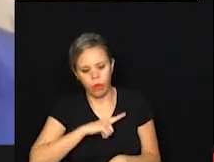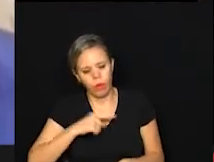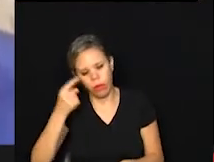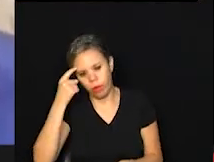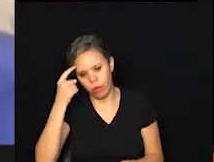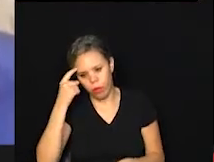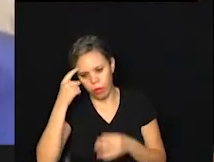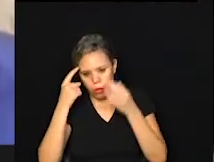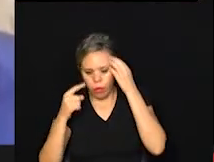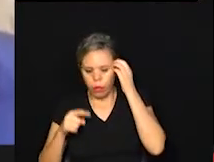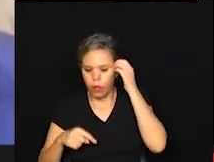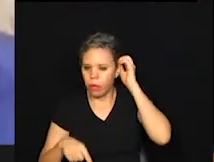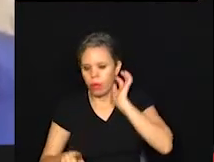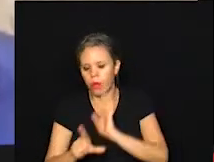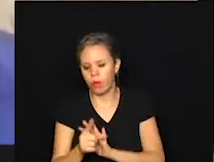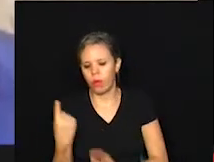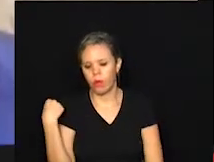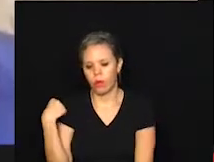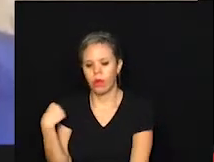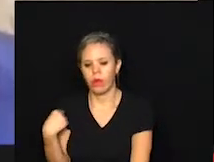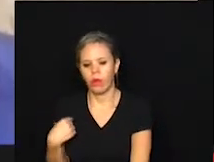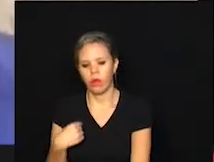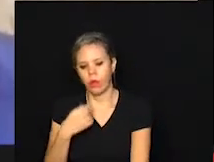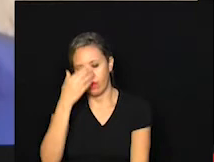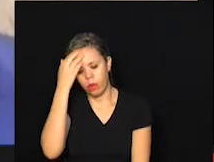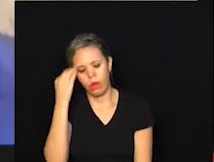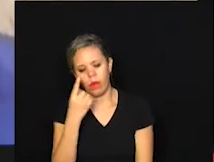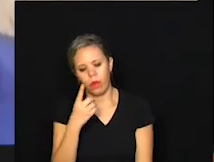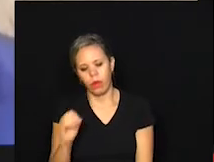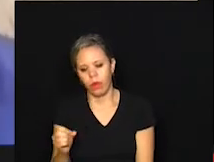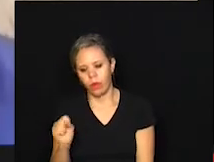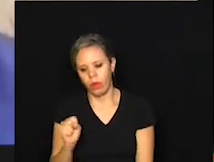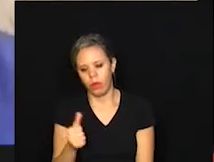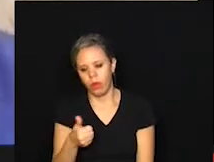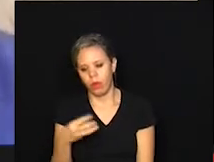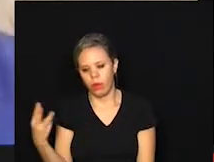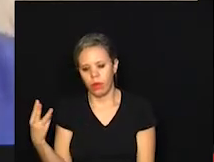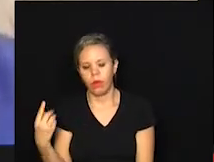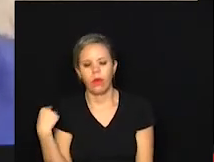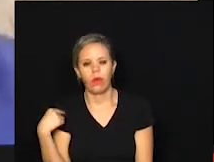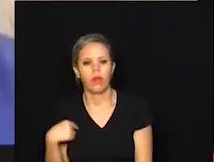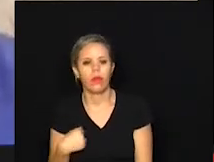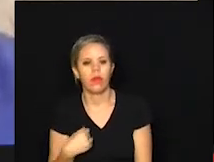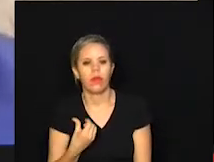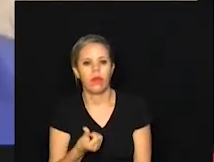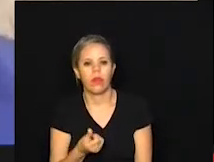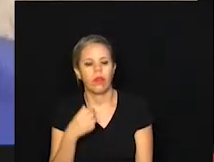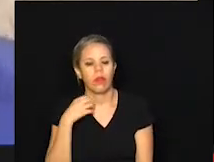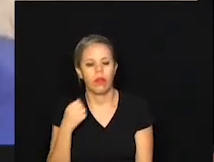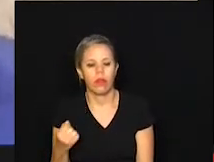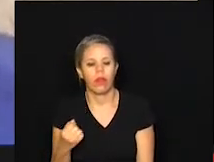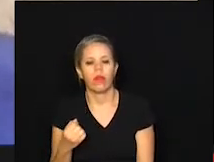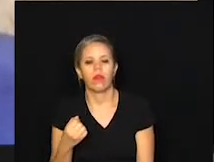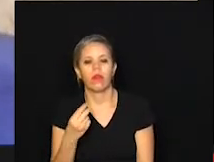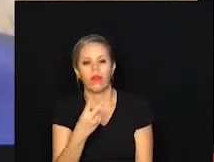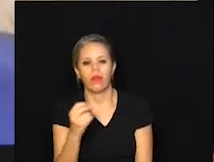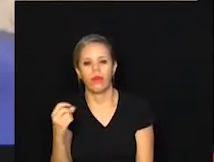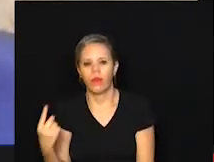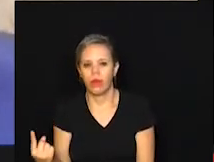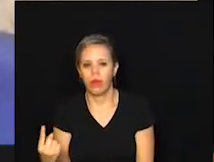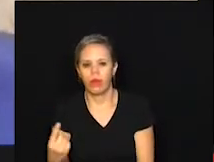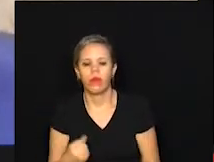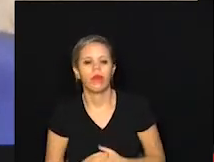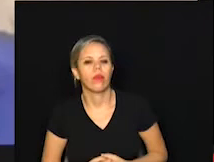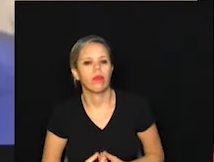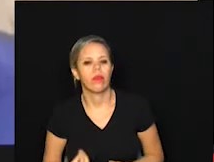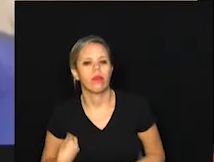mente que aquela lei de 2000, a lei 10.813, de 26 de abril de 2001, ela